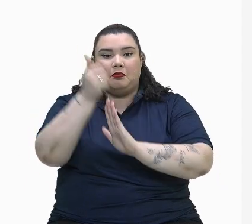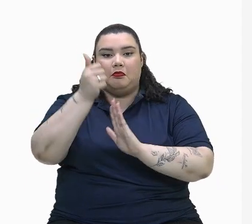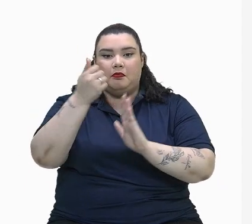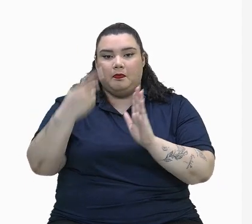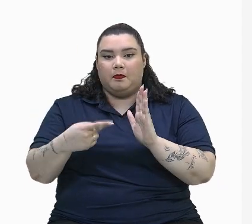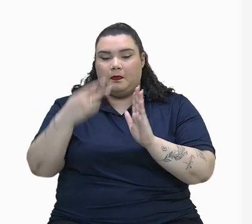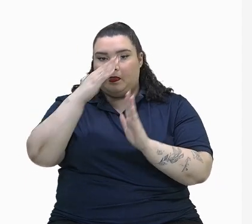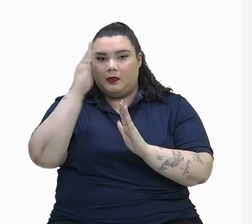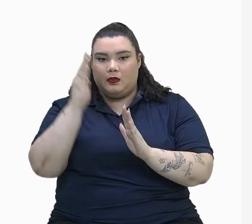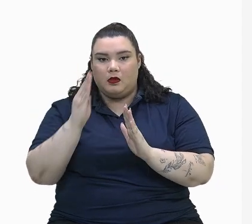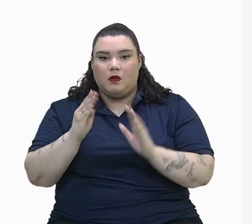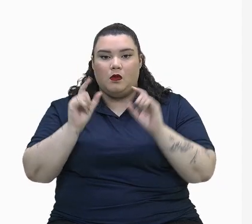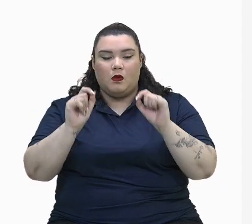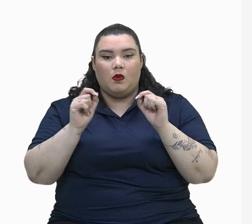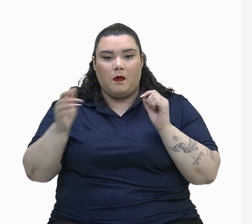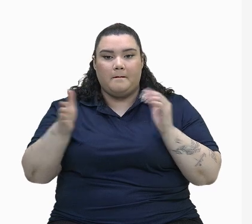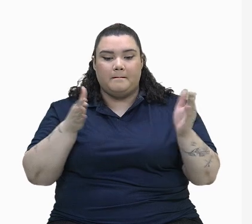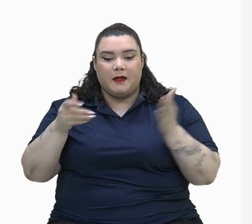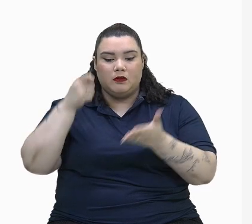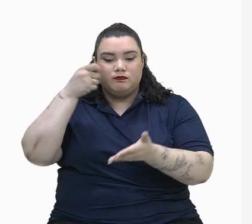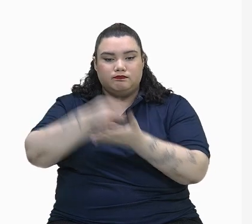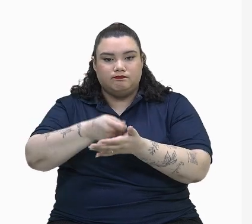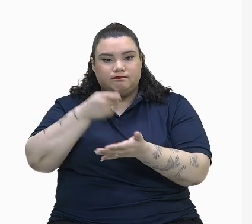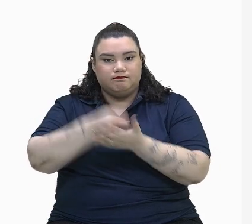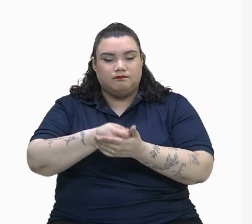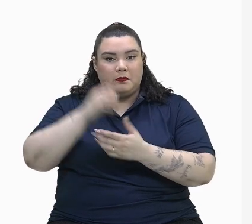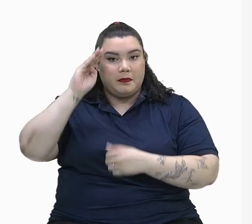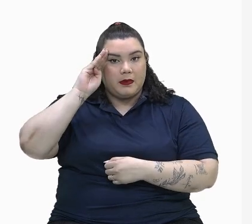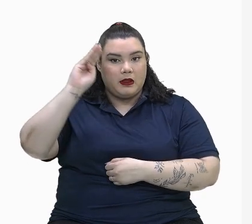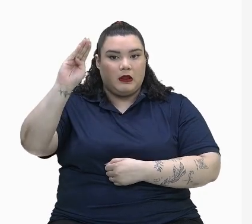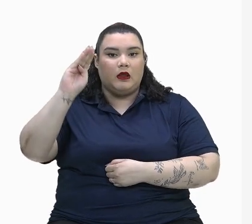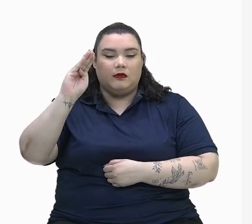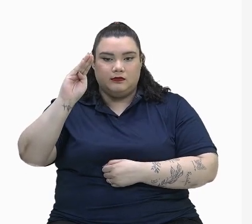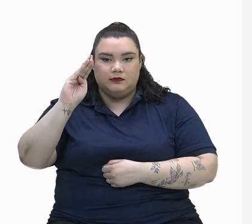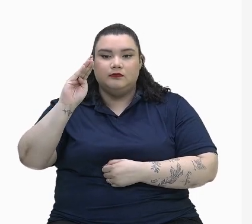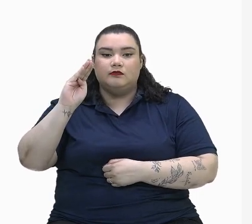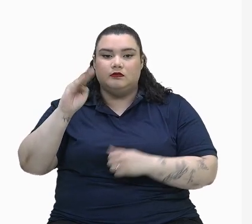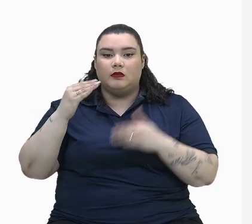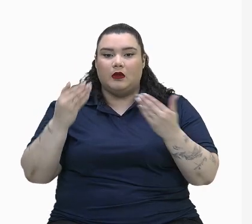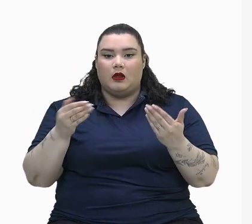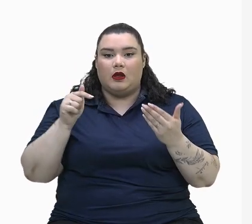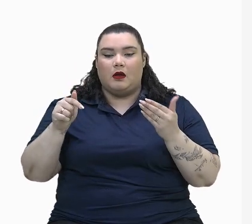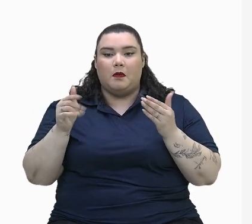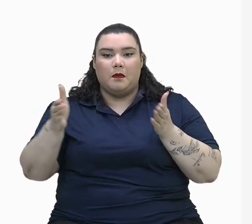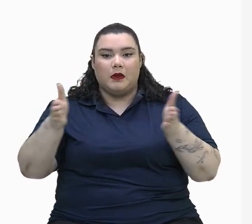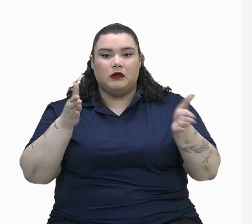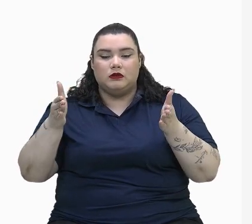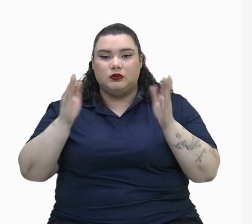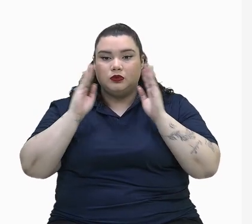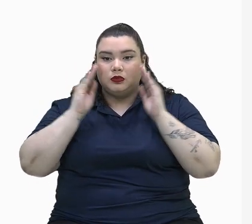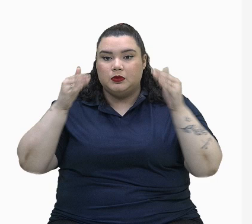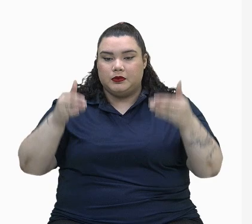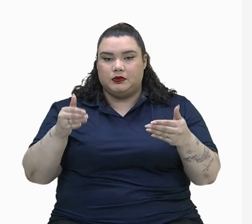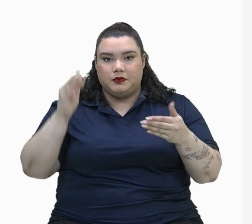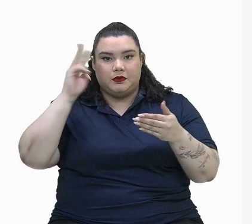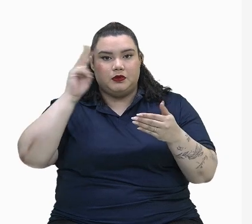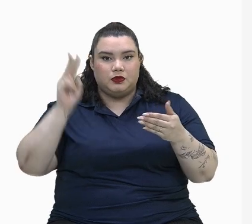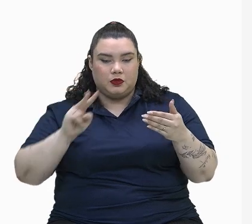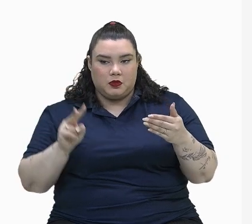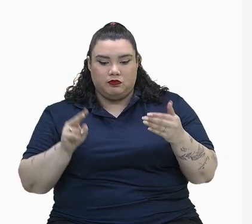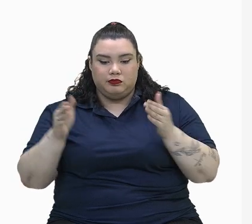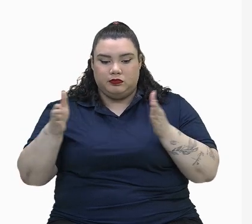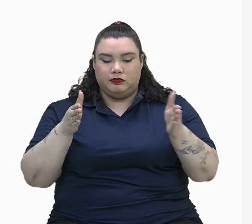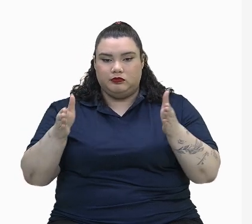vez durante a ditadura militar. Tem um momento específico da nossa história